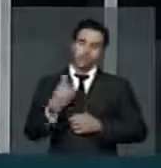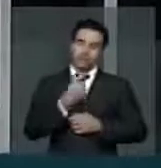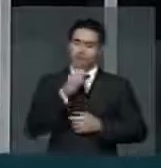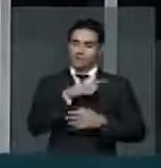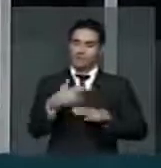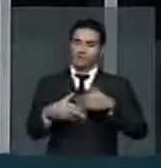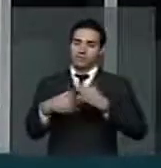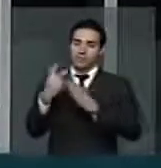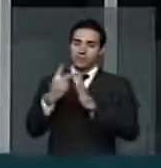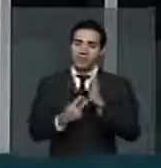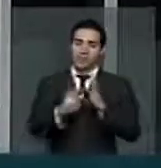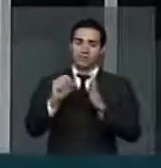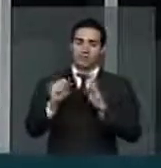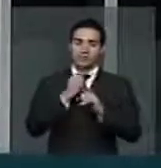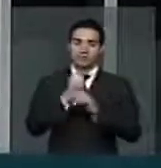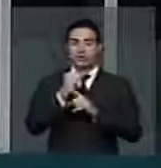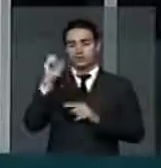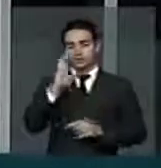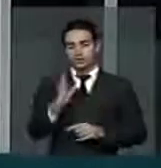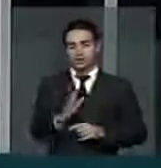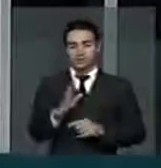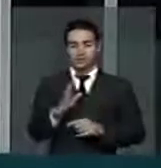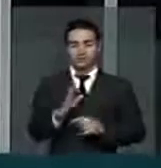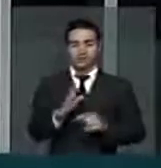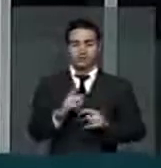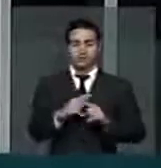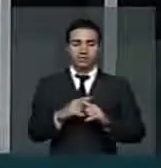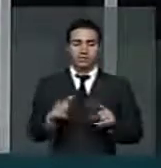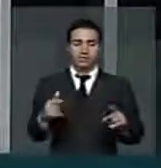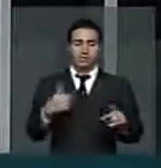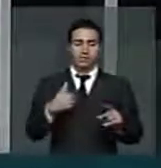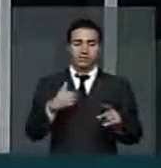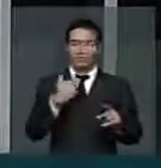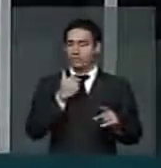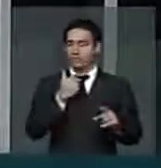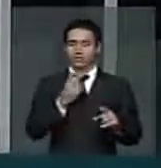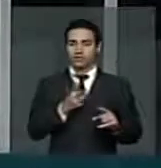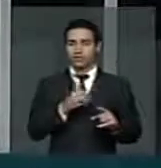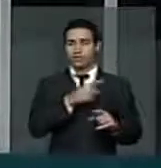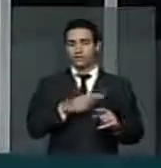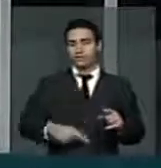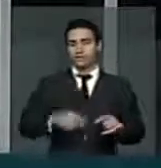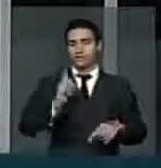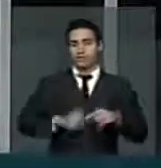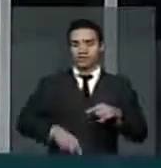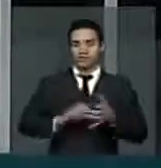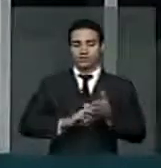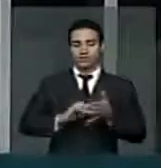programas sociais desse país, continuem tendo veto presidencial. Muito obrigada, senhor presidente.